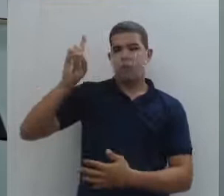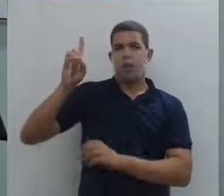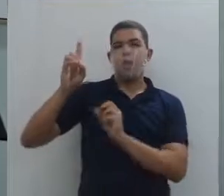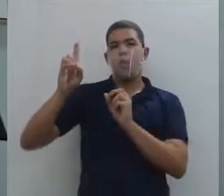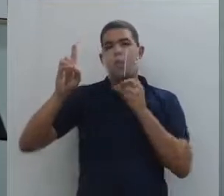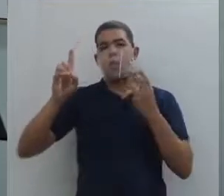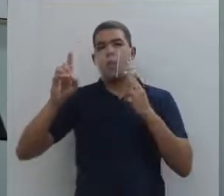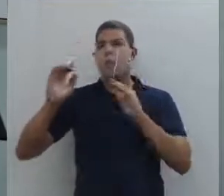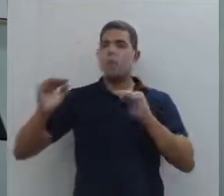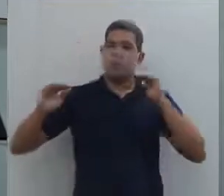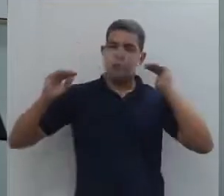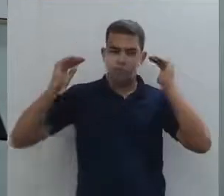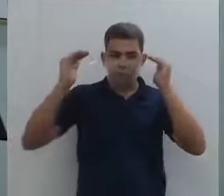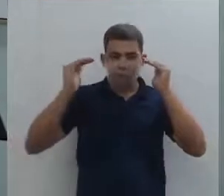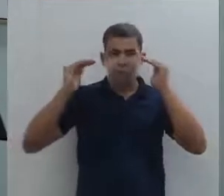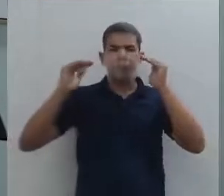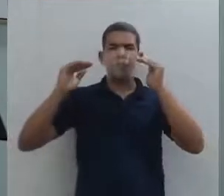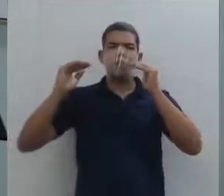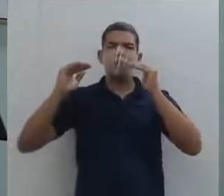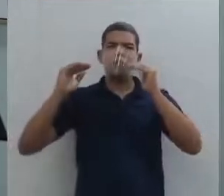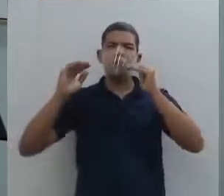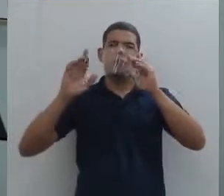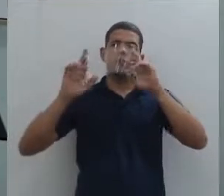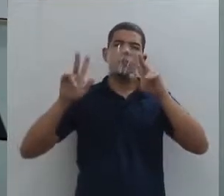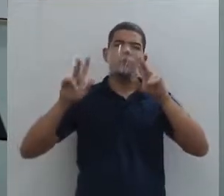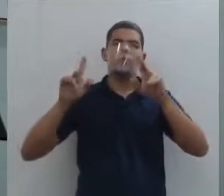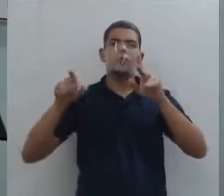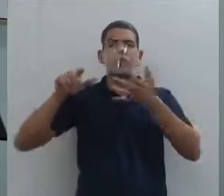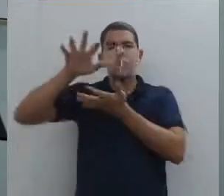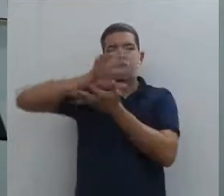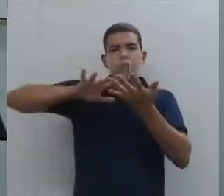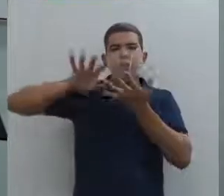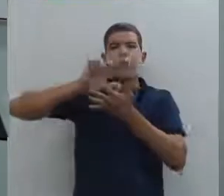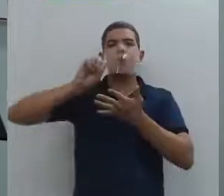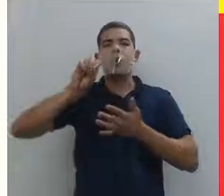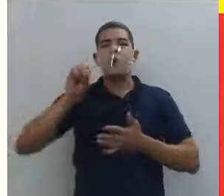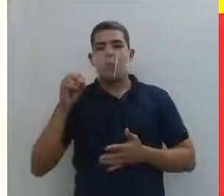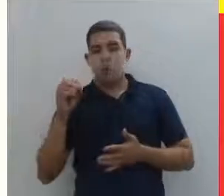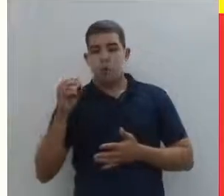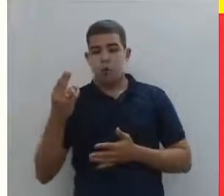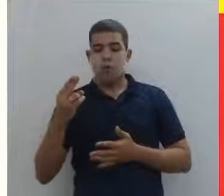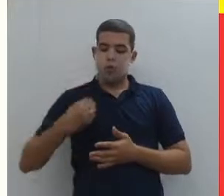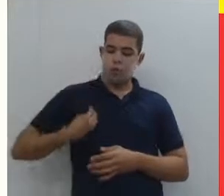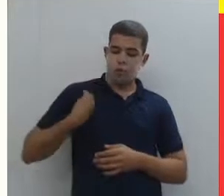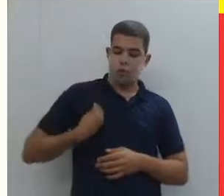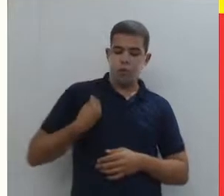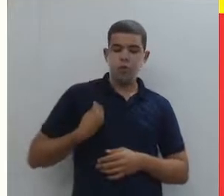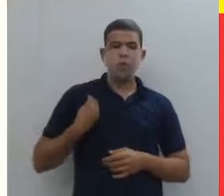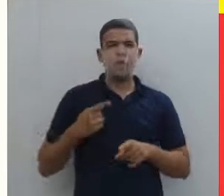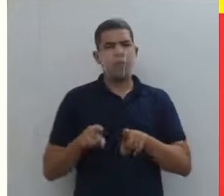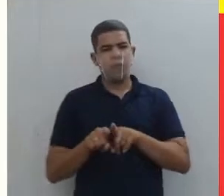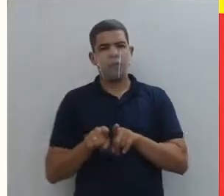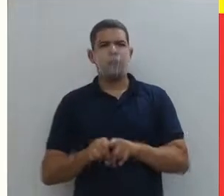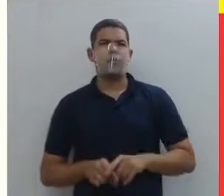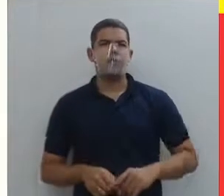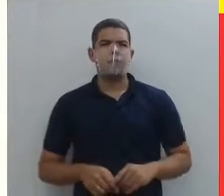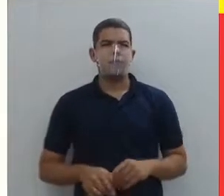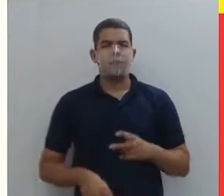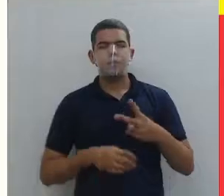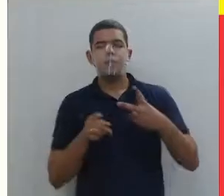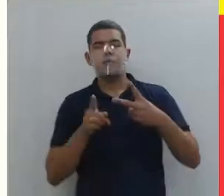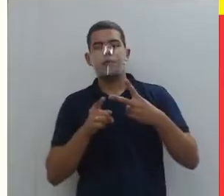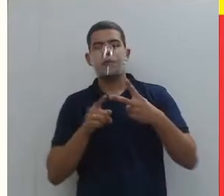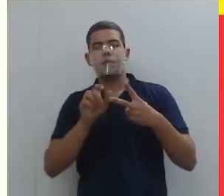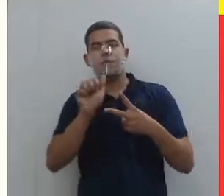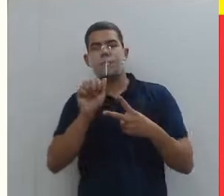um ser sobrenatural que fez a criação tanto do universo como da vida. Outro tipo de